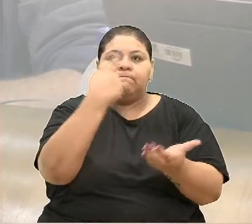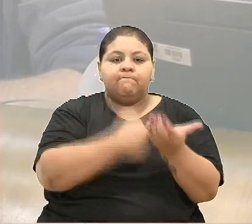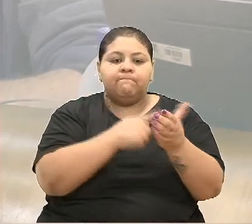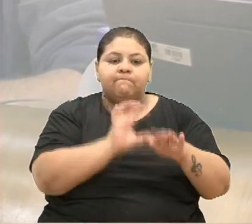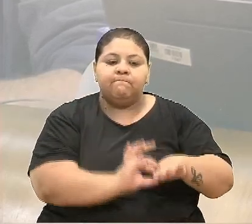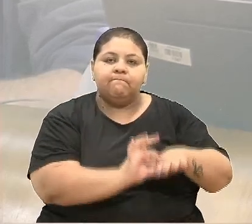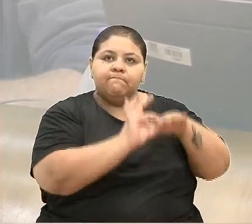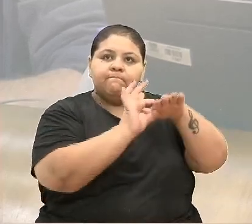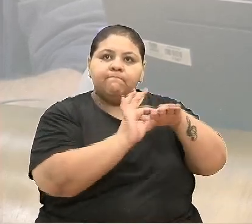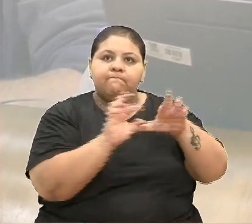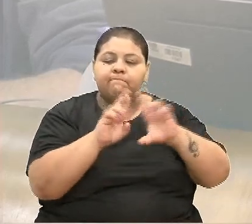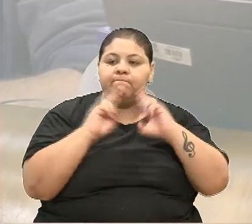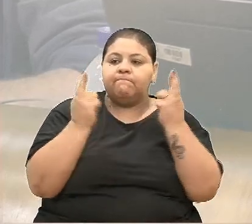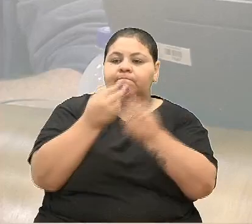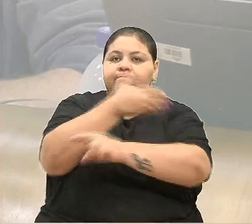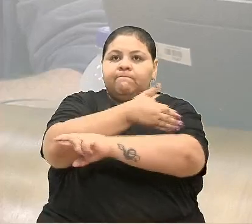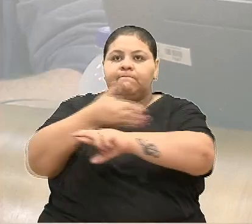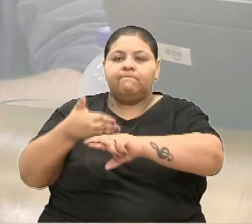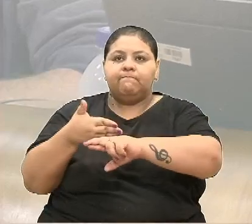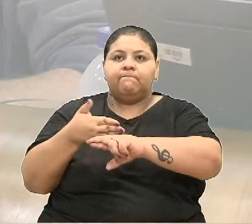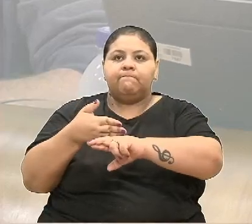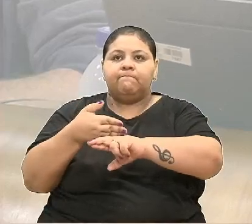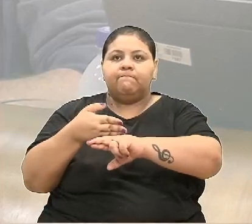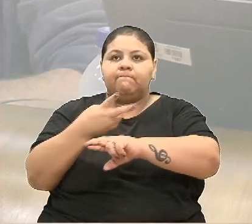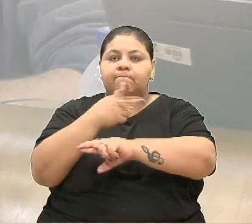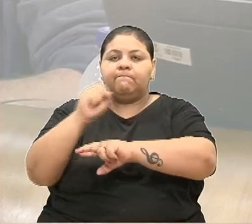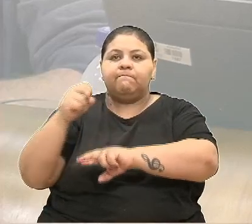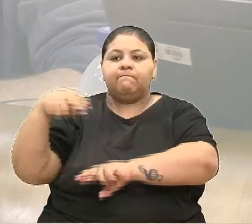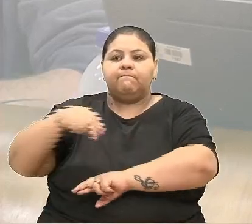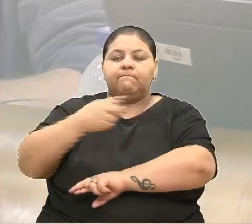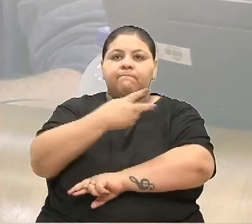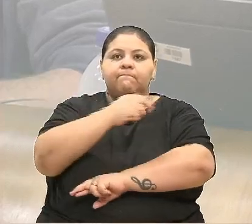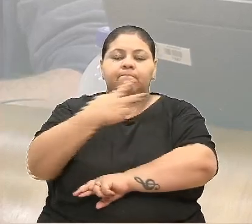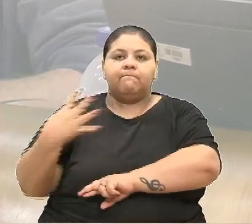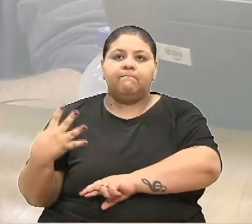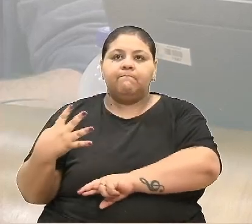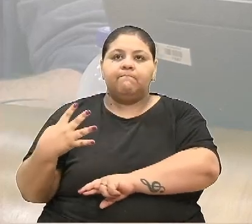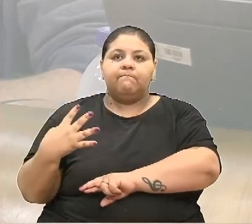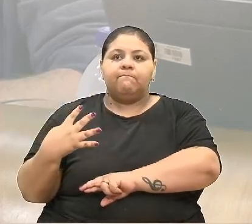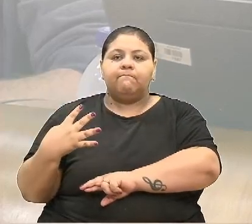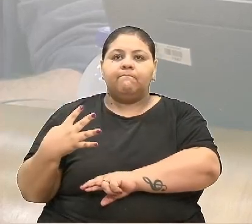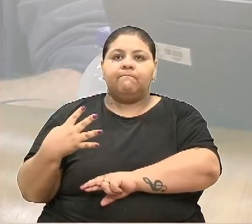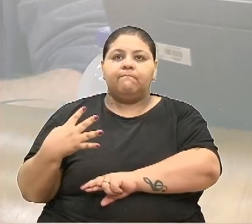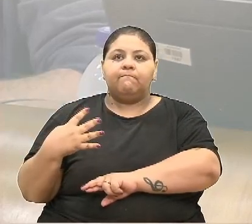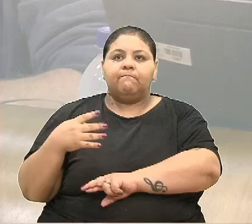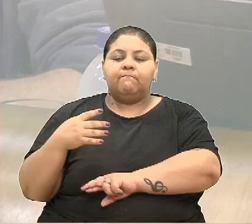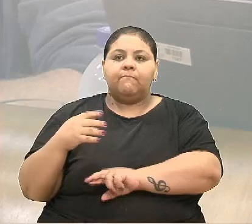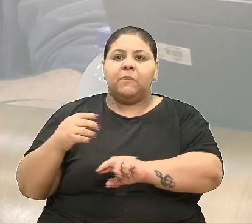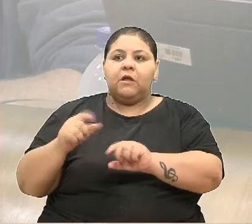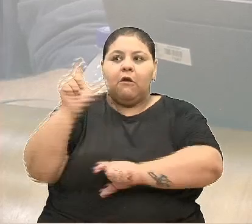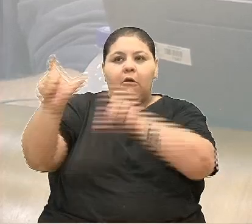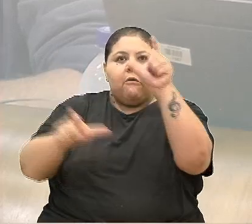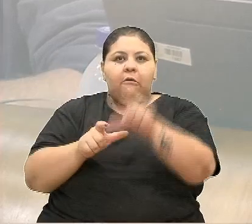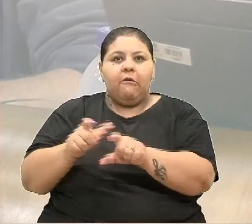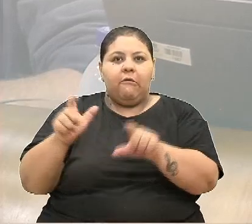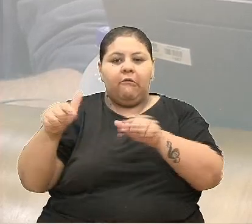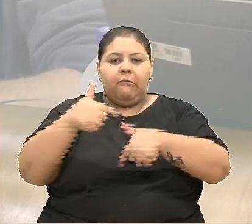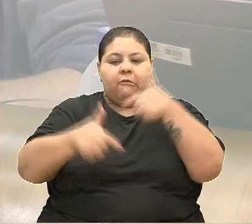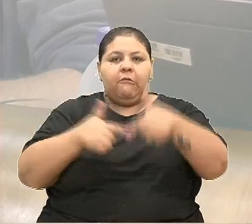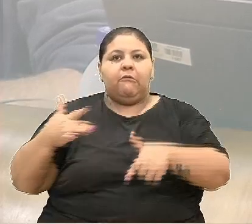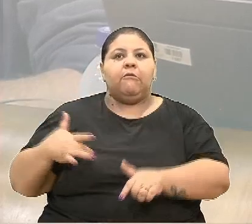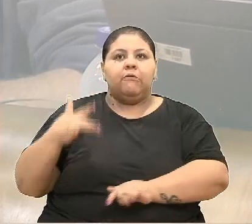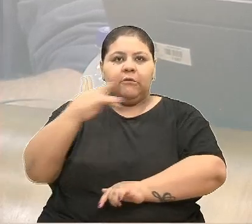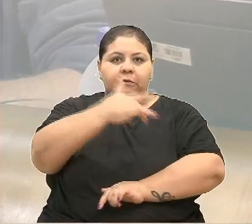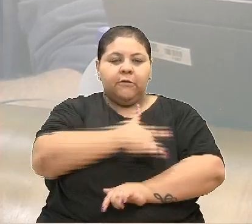de lideranças na sessão ordinária do dia 28 de novembro de 2024 para a Humanizar Serviços de Saúde. A senhora Nina